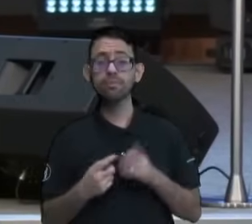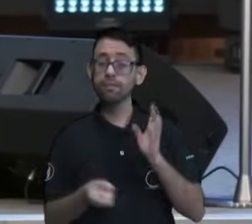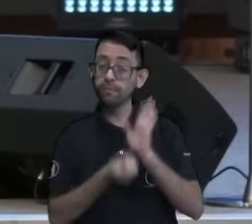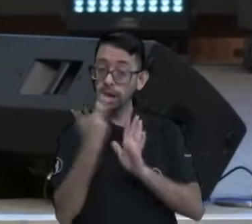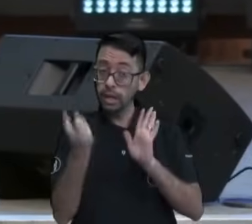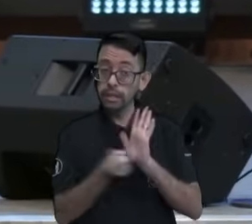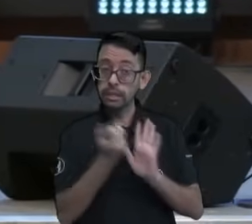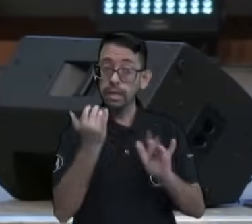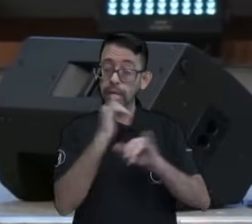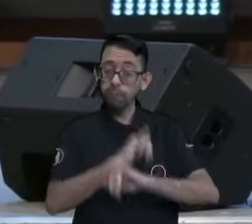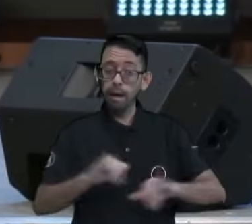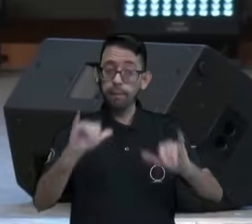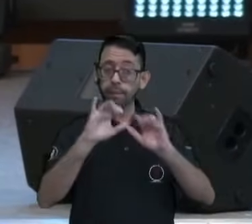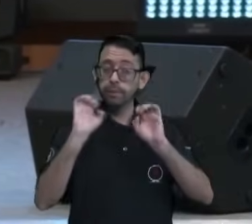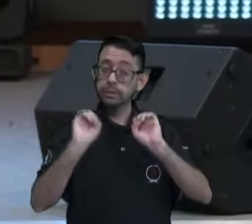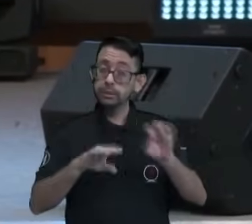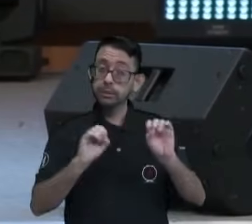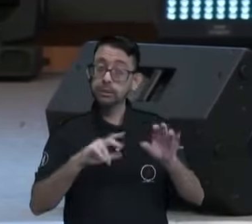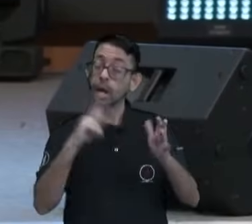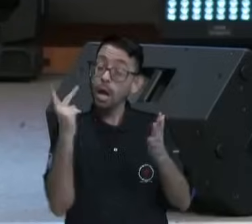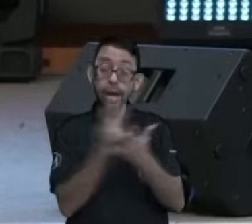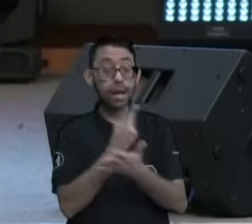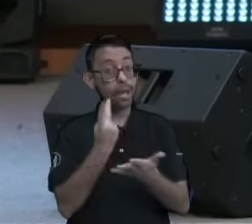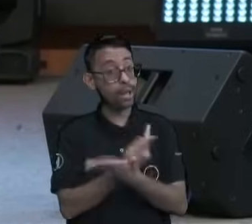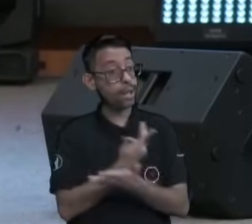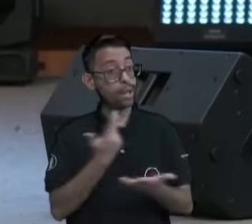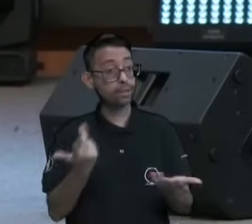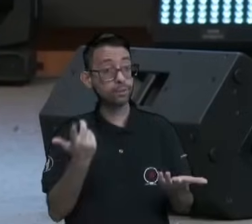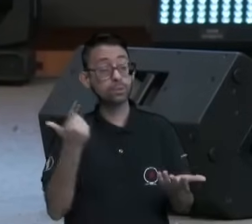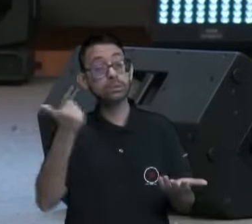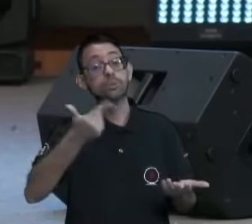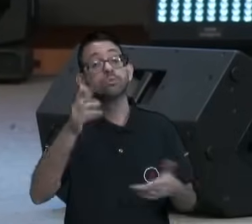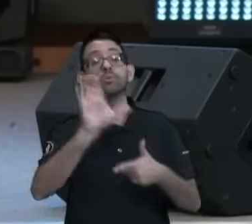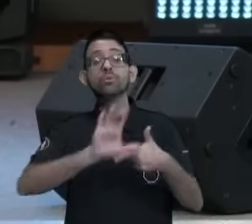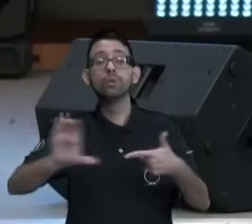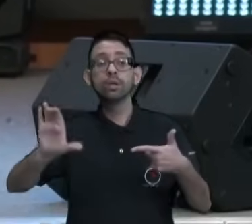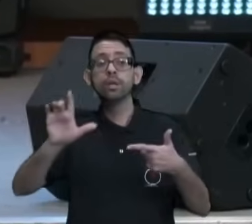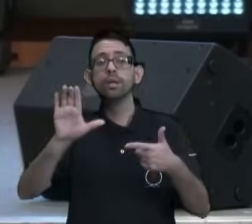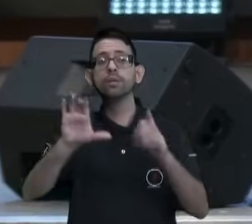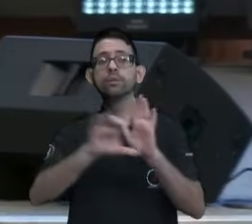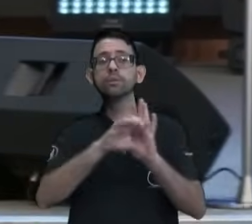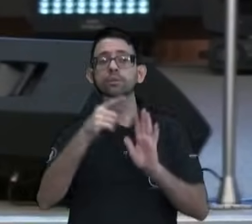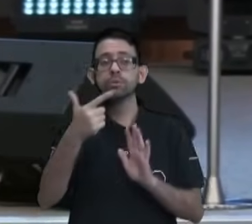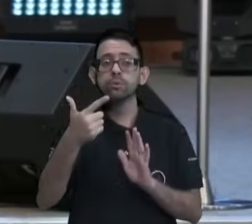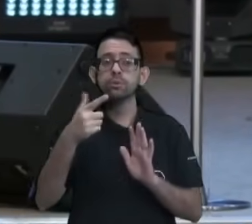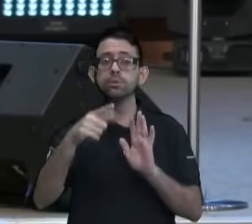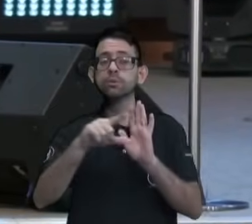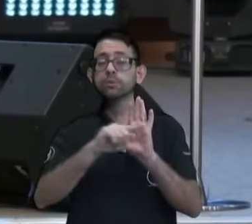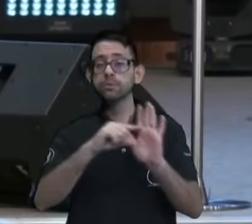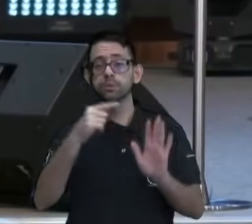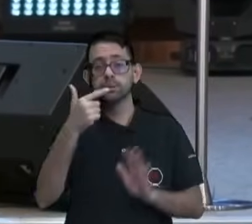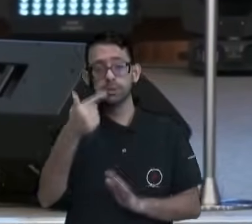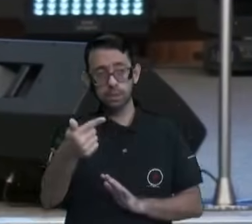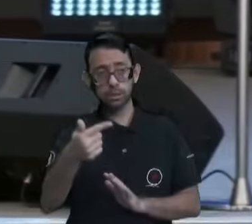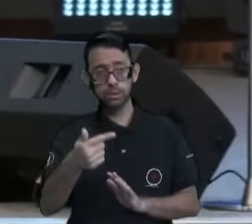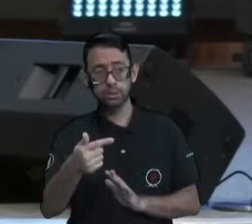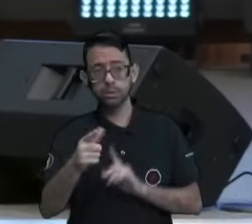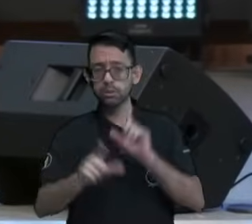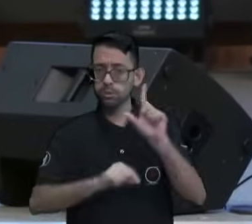no dizer de Paulo de segunda Coríntios Capítulo 2 Versículo 7 Capítulo 4 Versículo 2